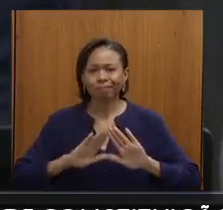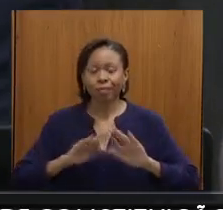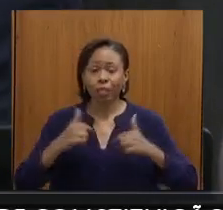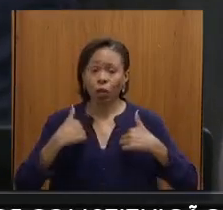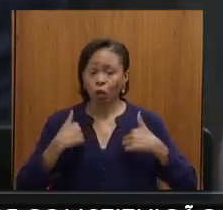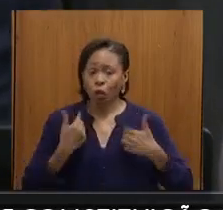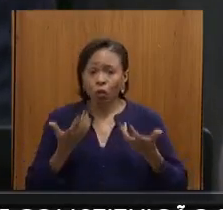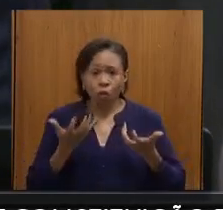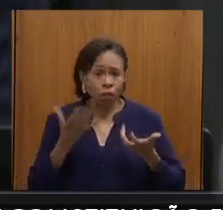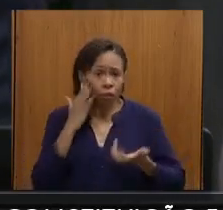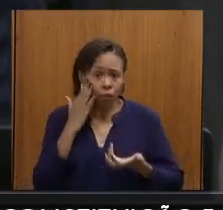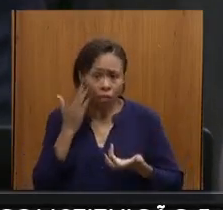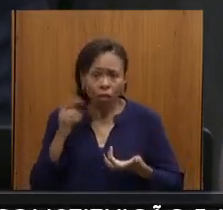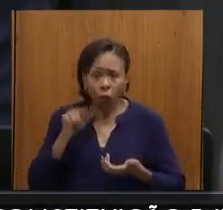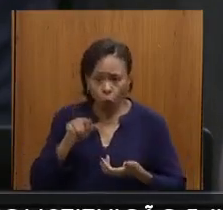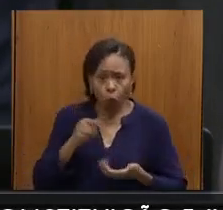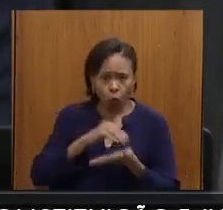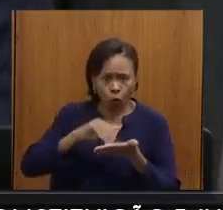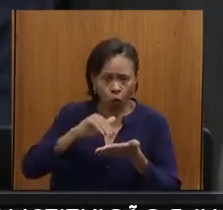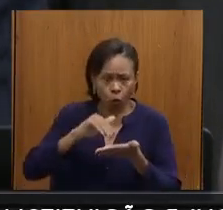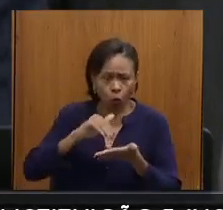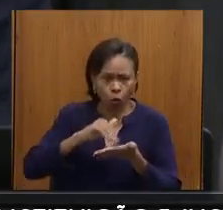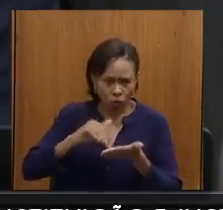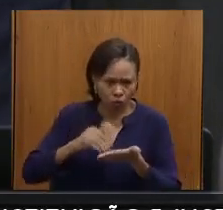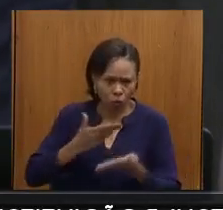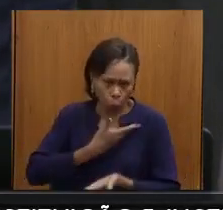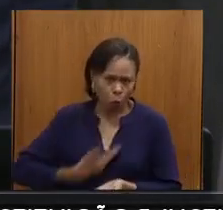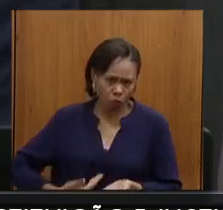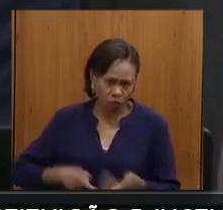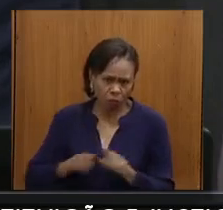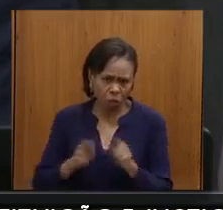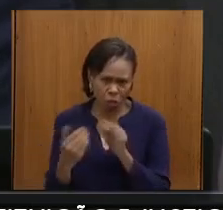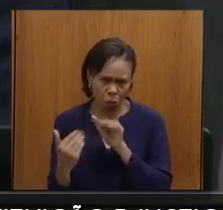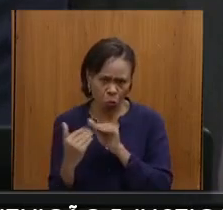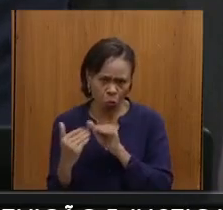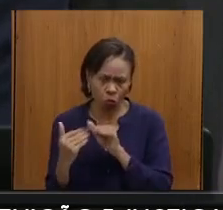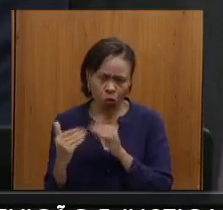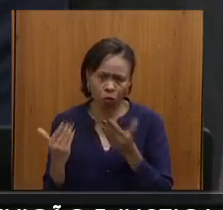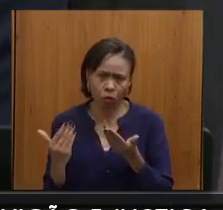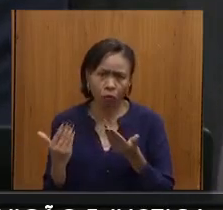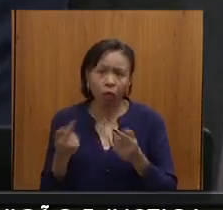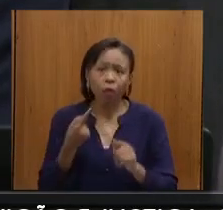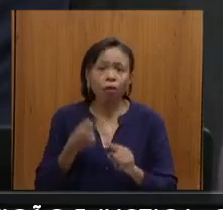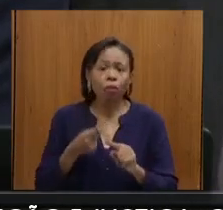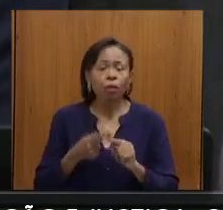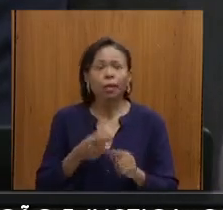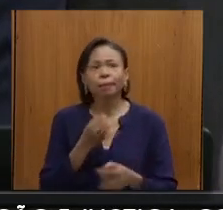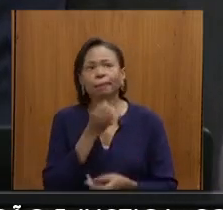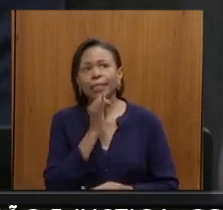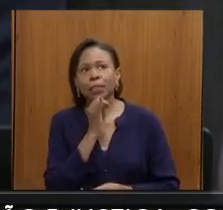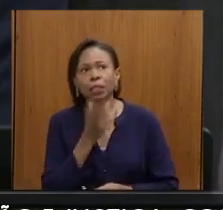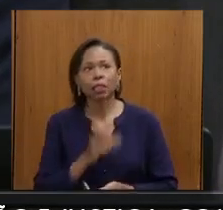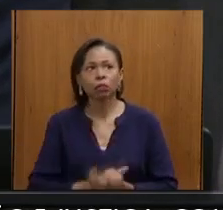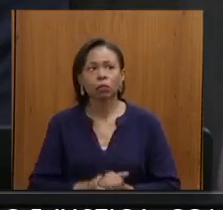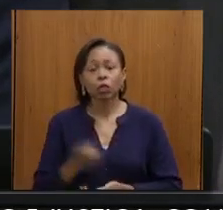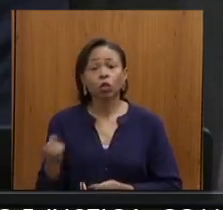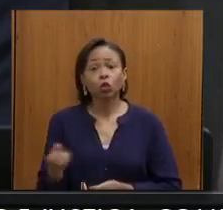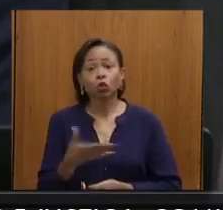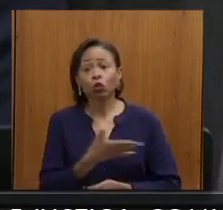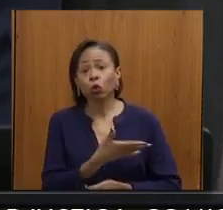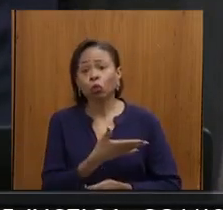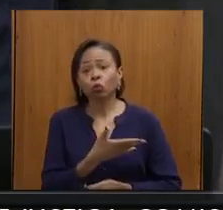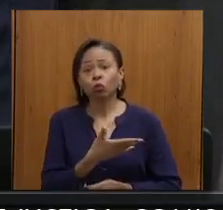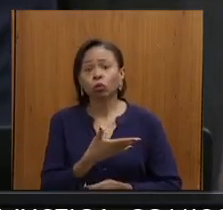saber se esse entendimento também do governo, porque, por exemplo, na questão de novos, de